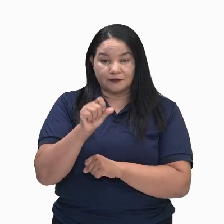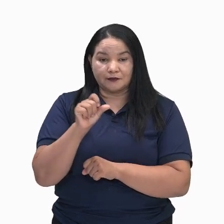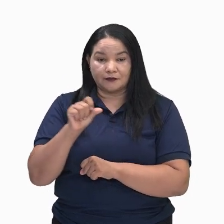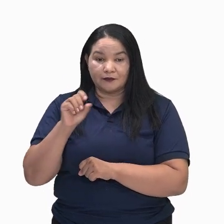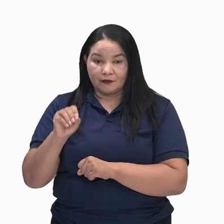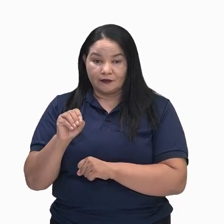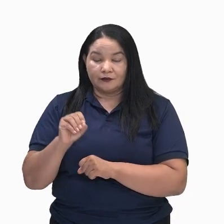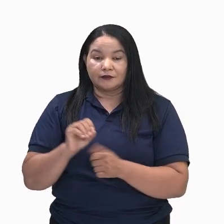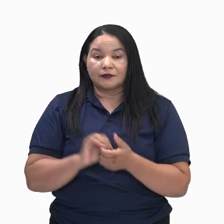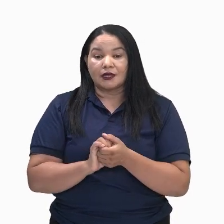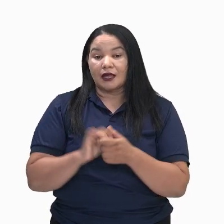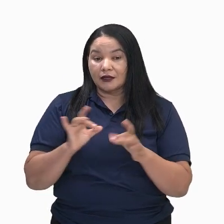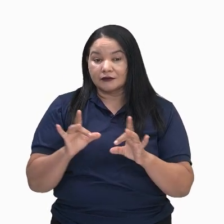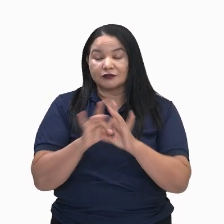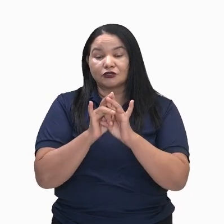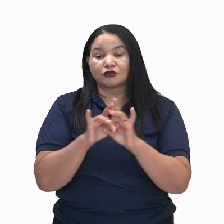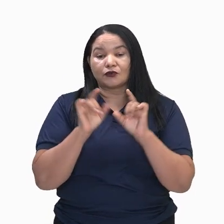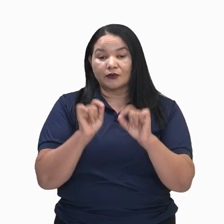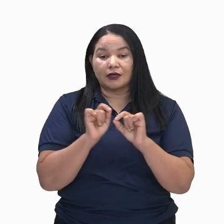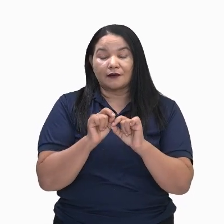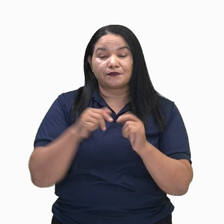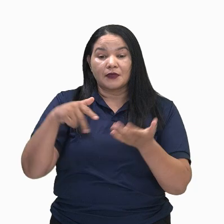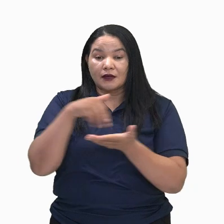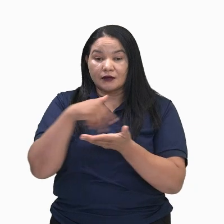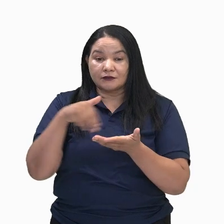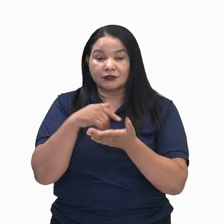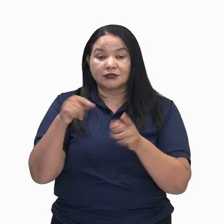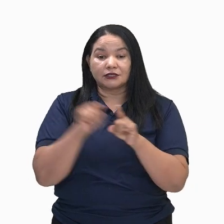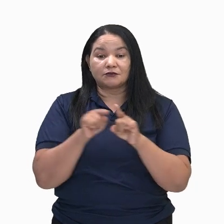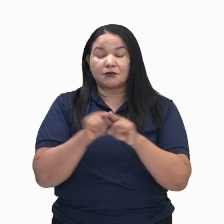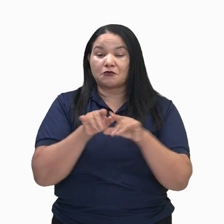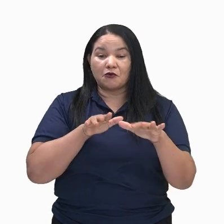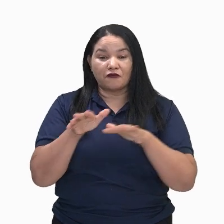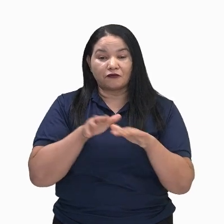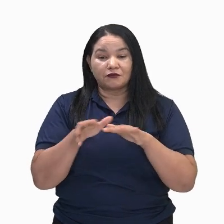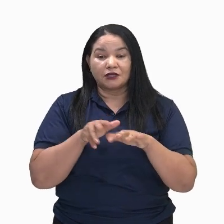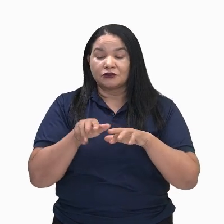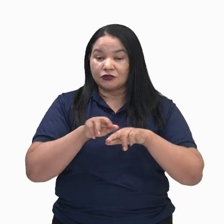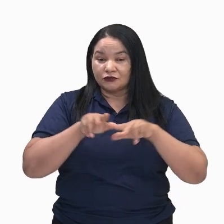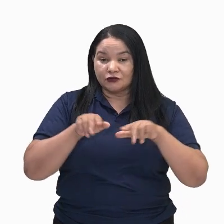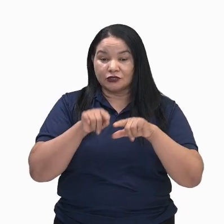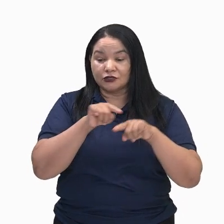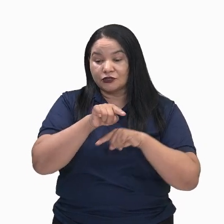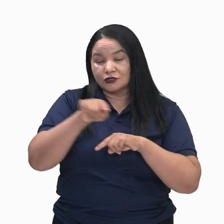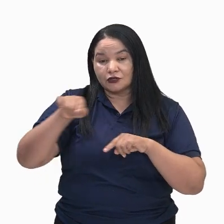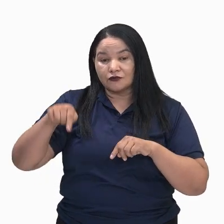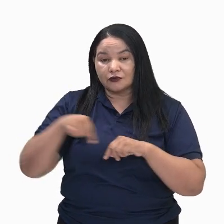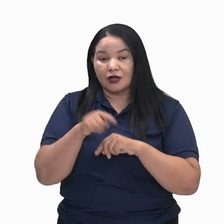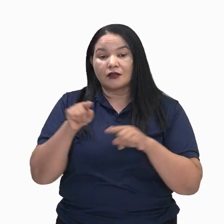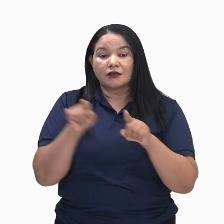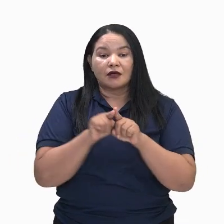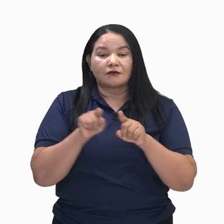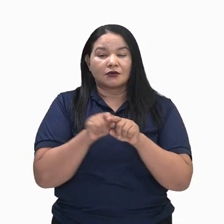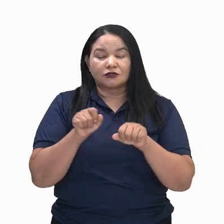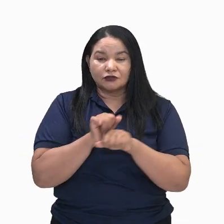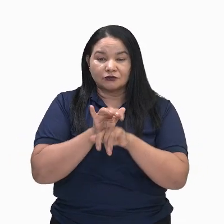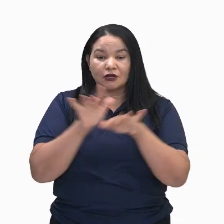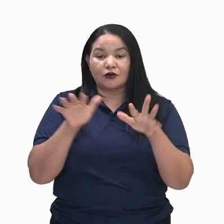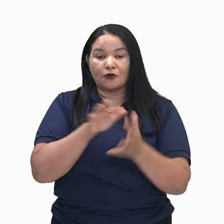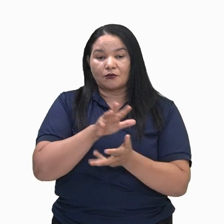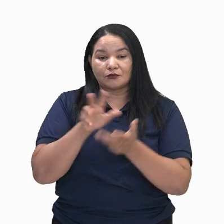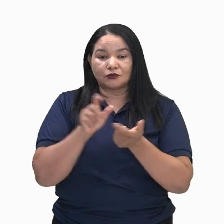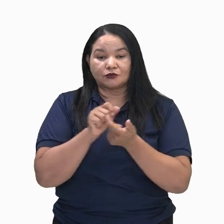e incorporando movimentos mais fluidos e circulares, e se espalhou pelo mundo, influenciando estilos como o